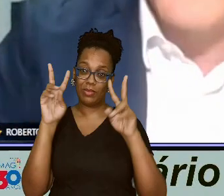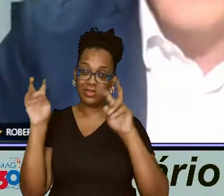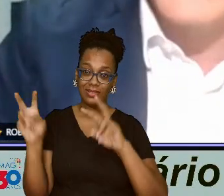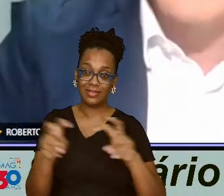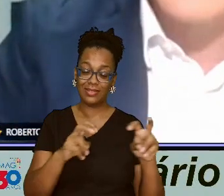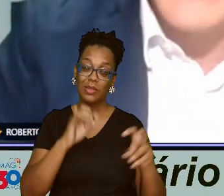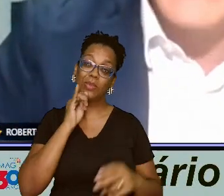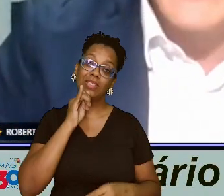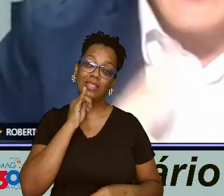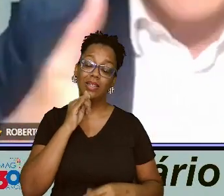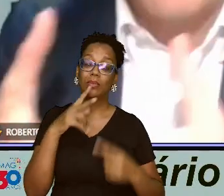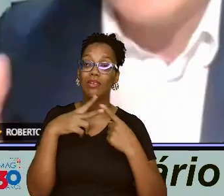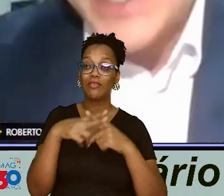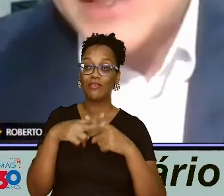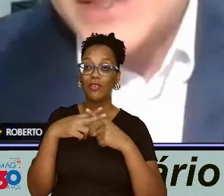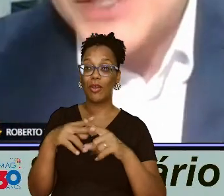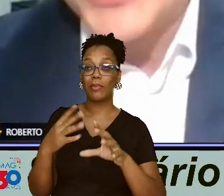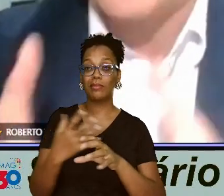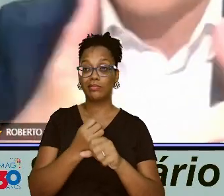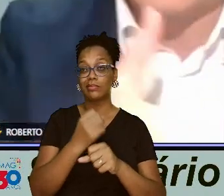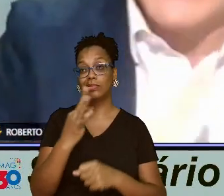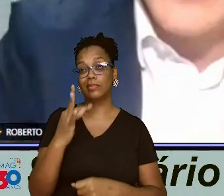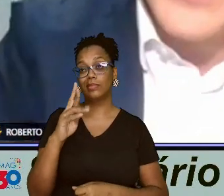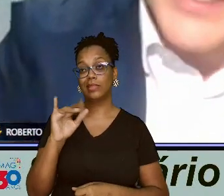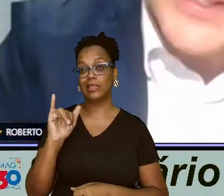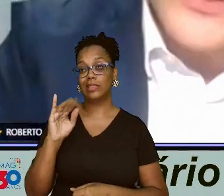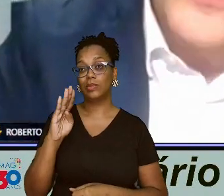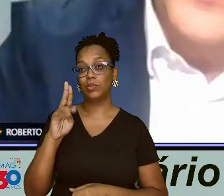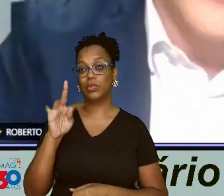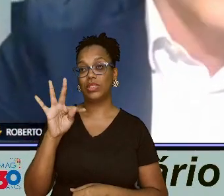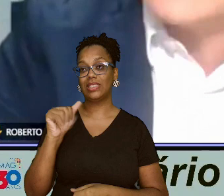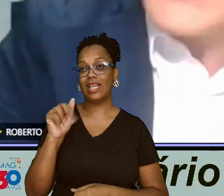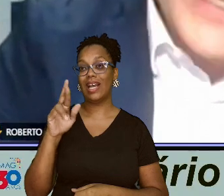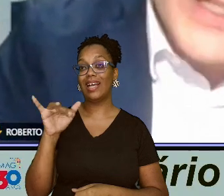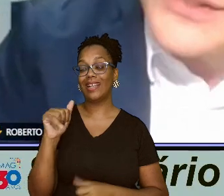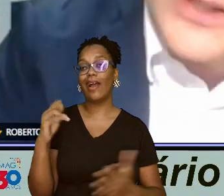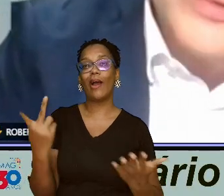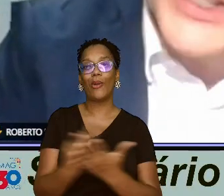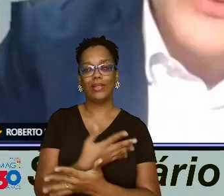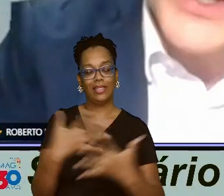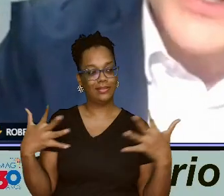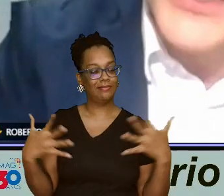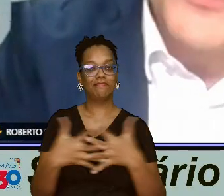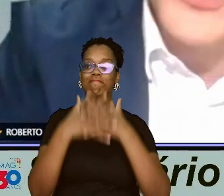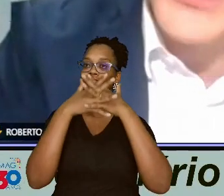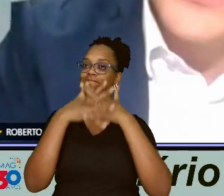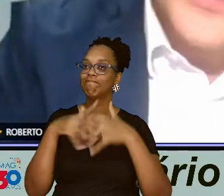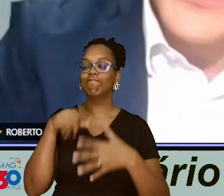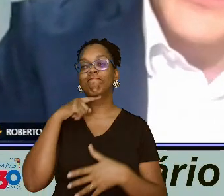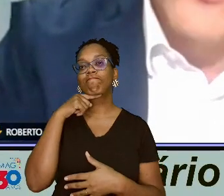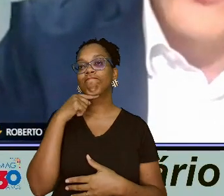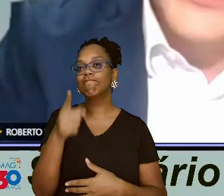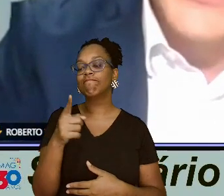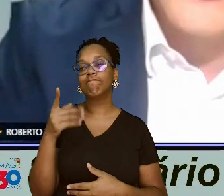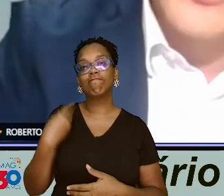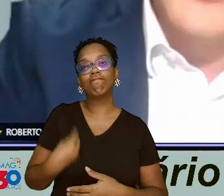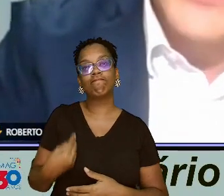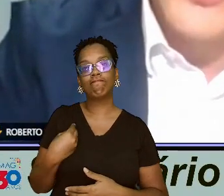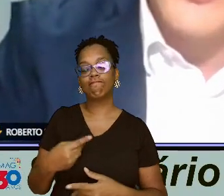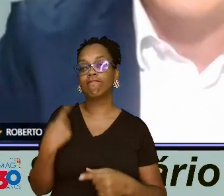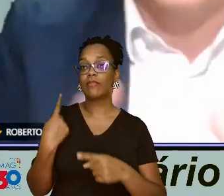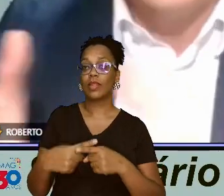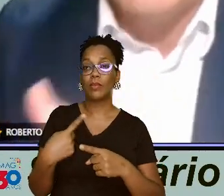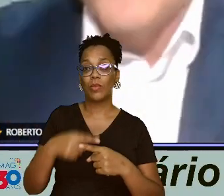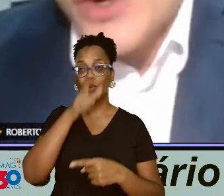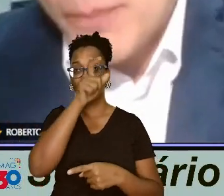por exemplo, reforma tributária, acontece desses conflitos, que eles não deixam de existir porque o legislador